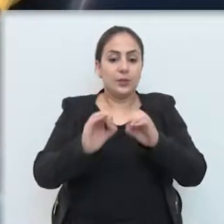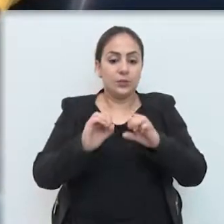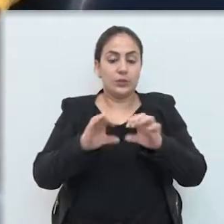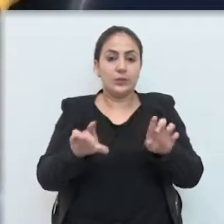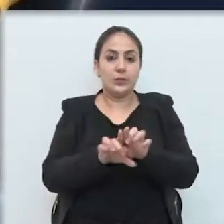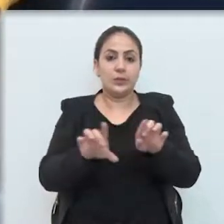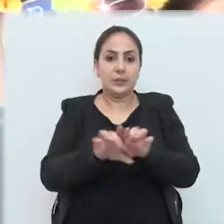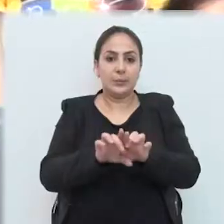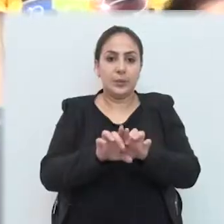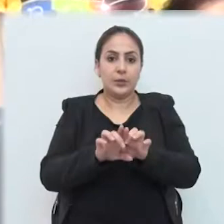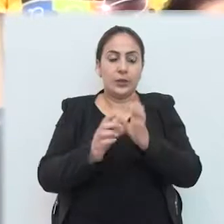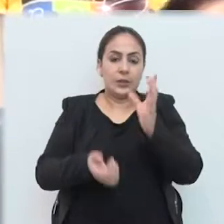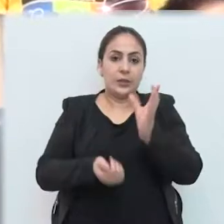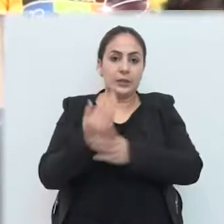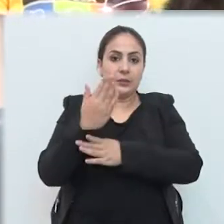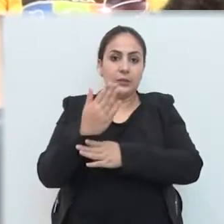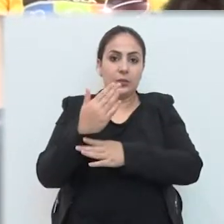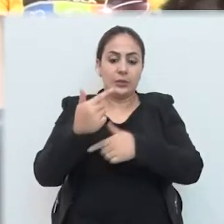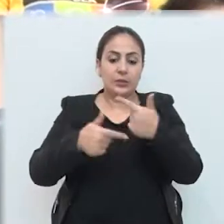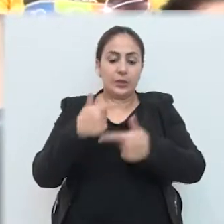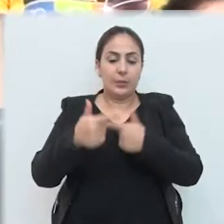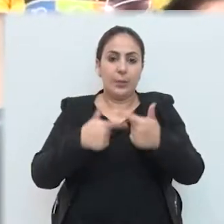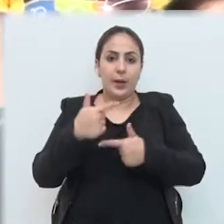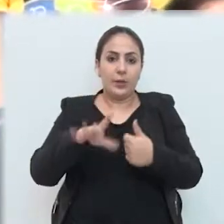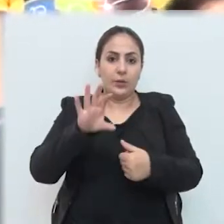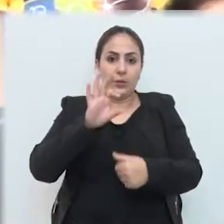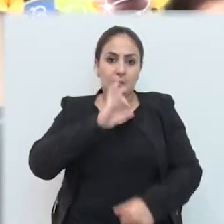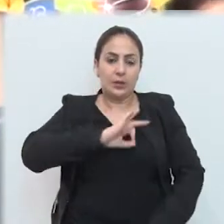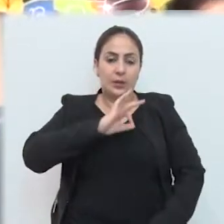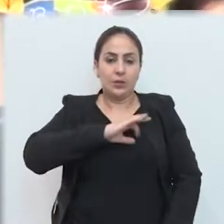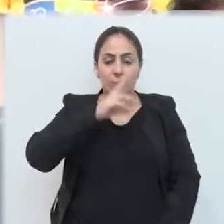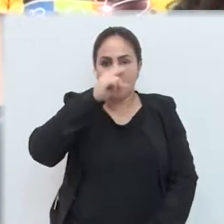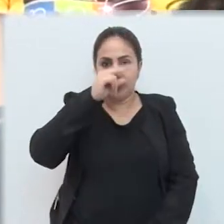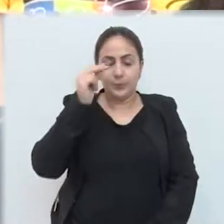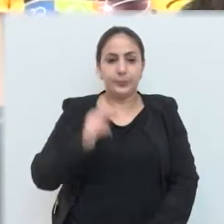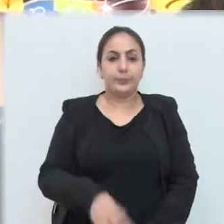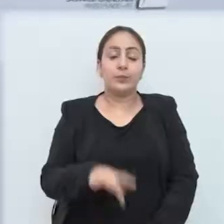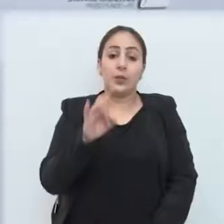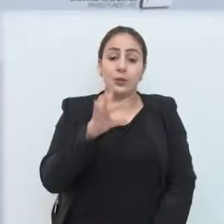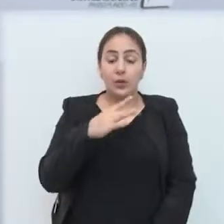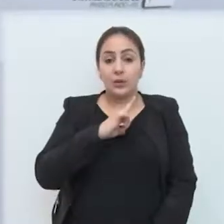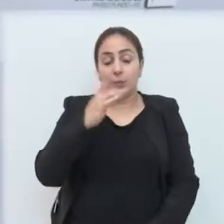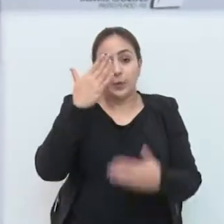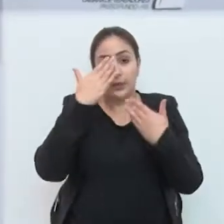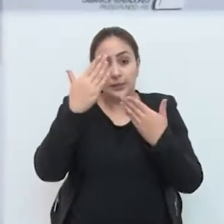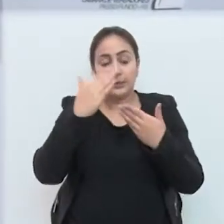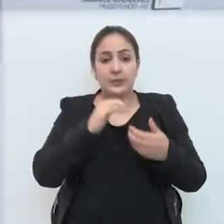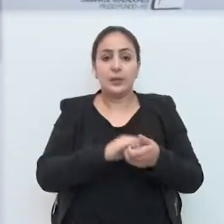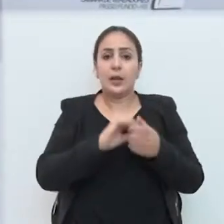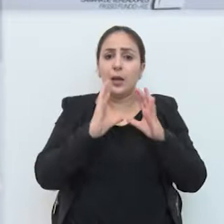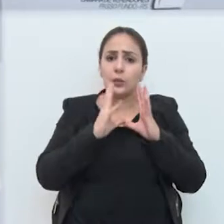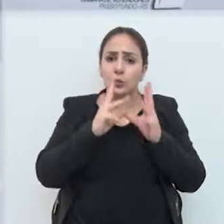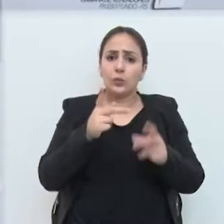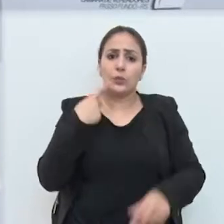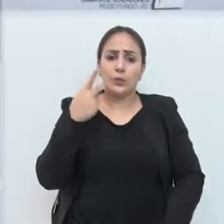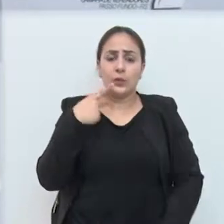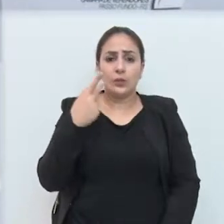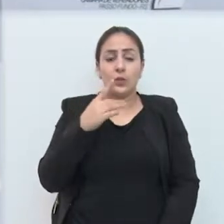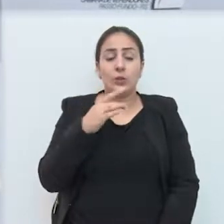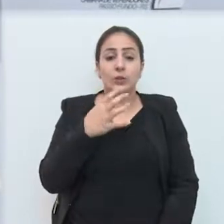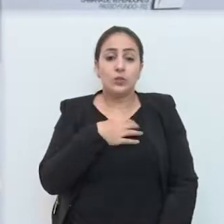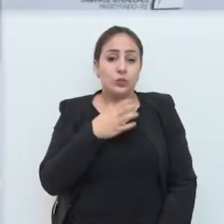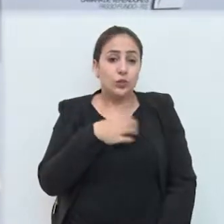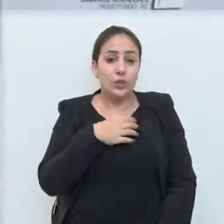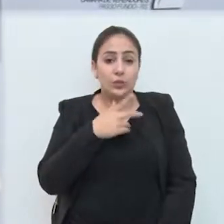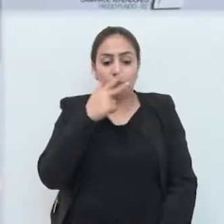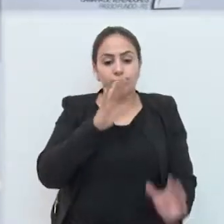na educação e na geração de emprego e renda do município. Só temos a agradecer, a todos os vereadores que